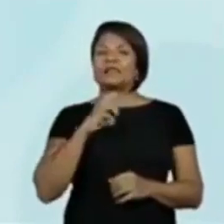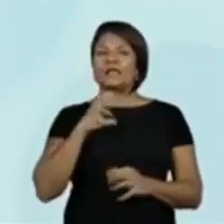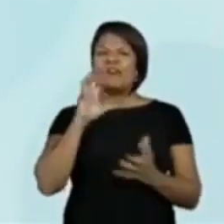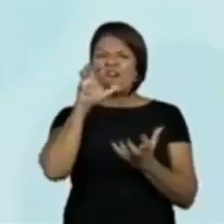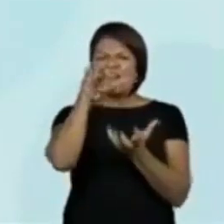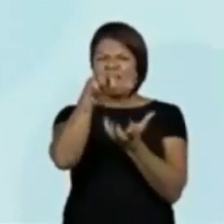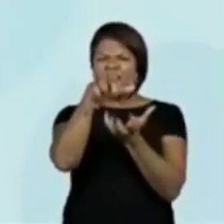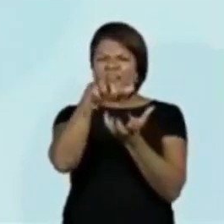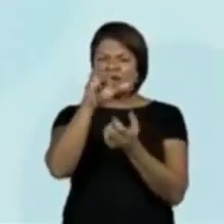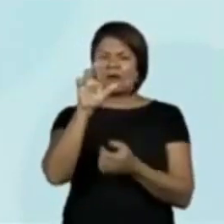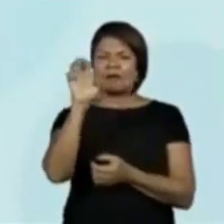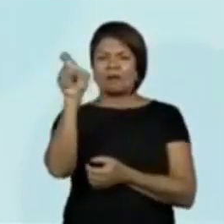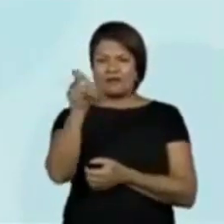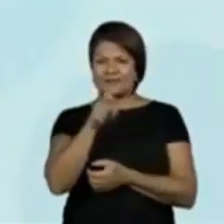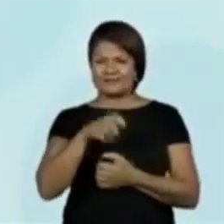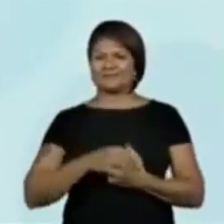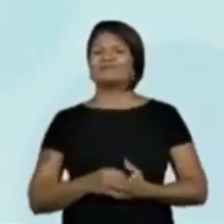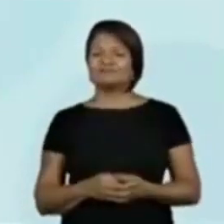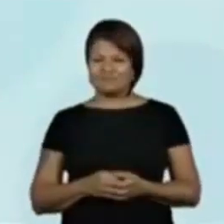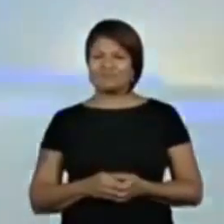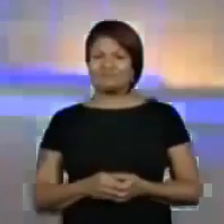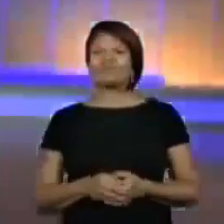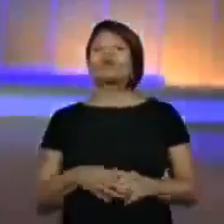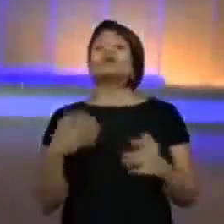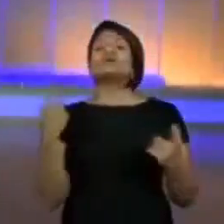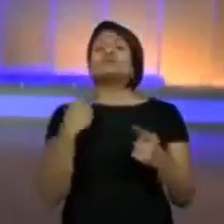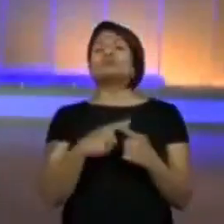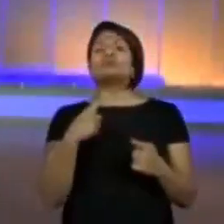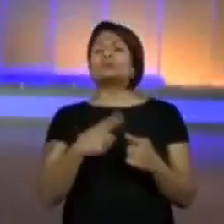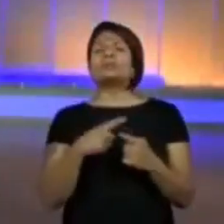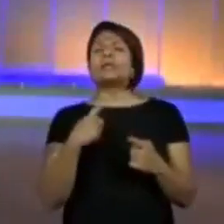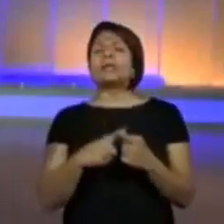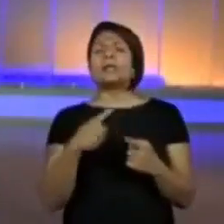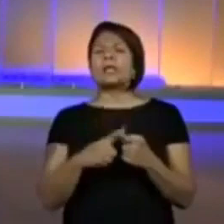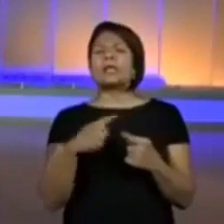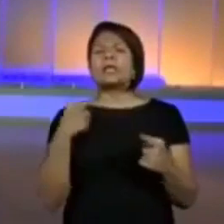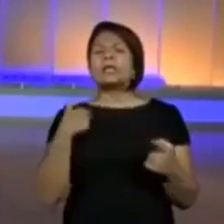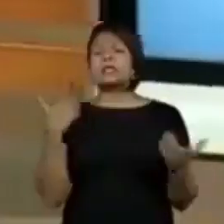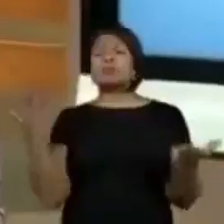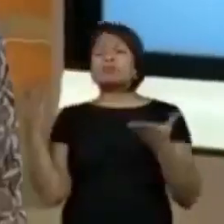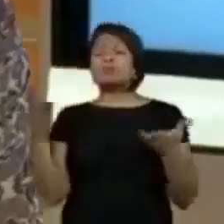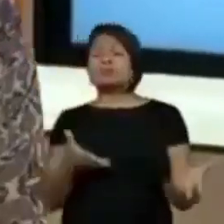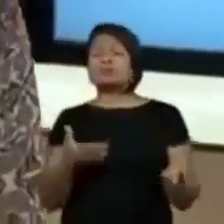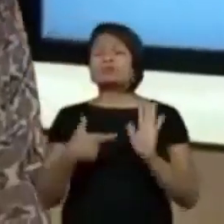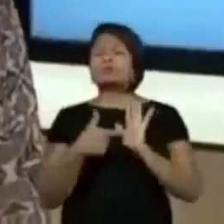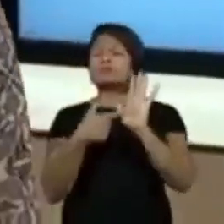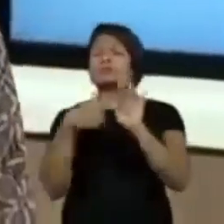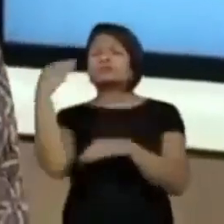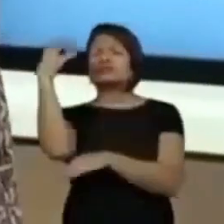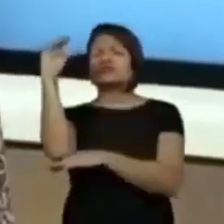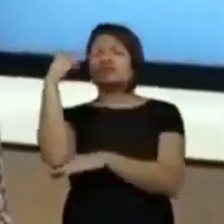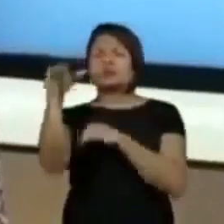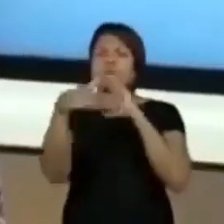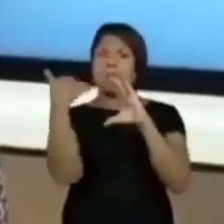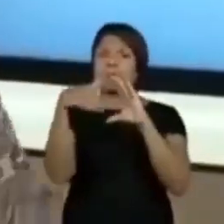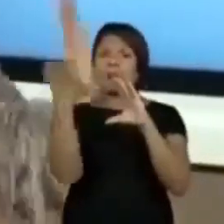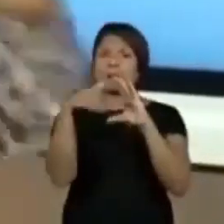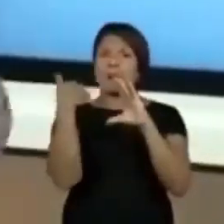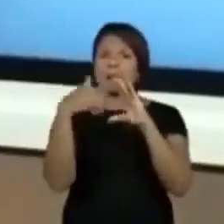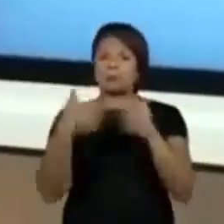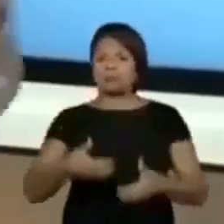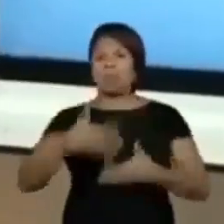Tiranossauro Rex. Por que eu trouxe esses dinossauros e por que eu recebi tantos dinossauros aí de